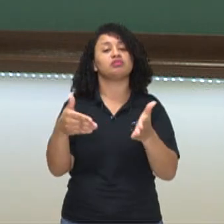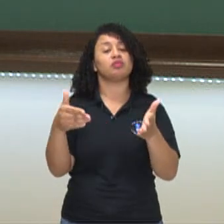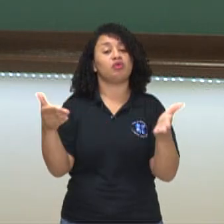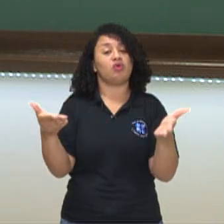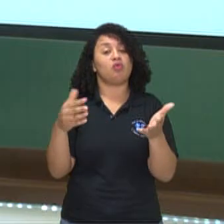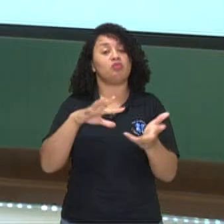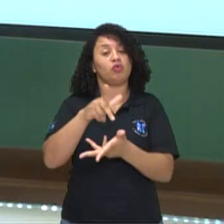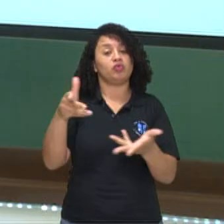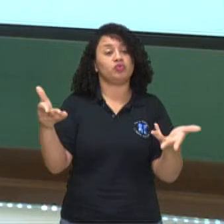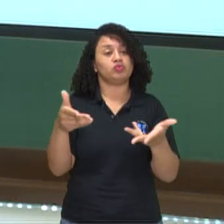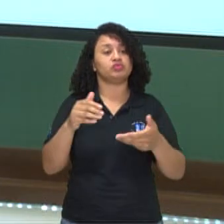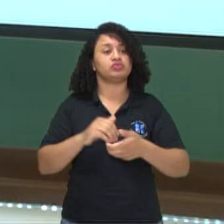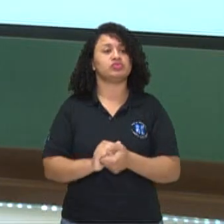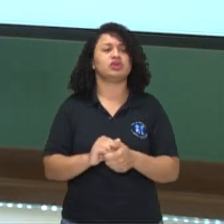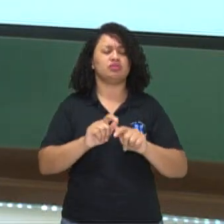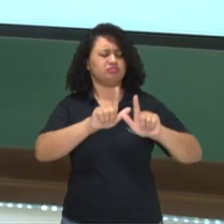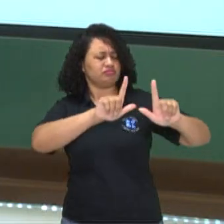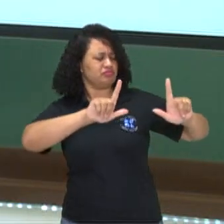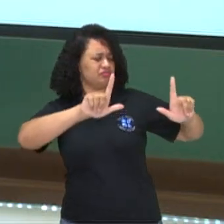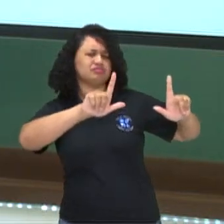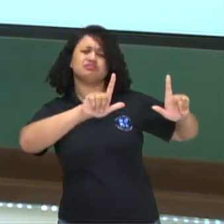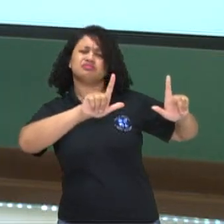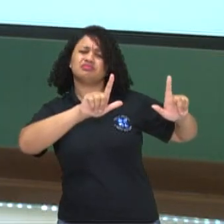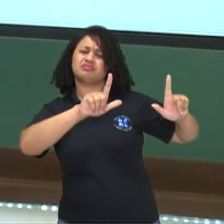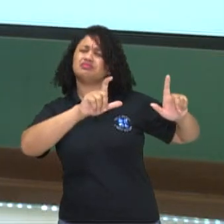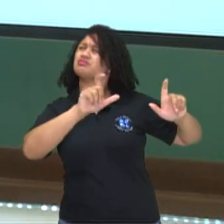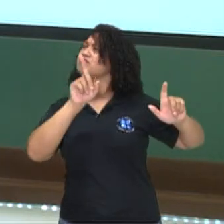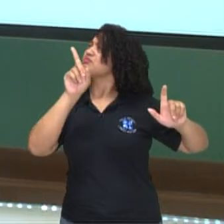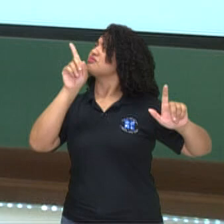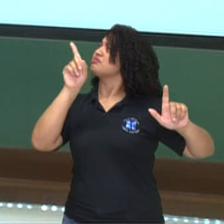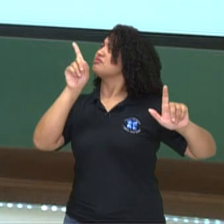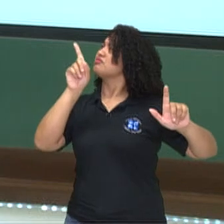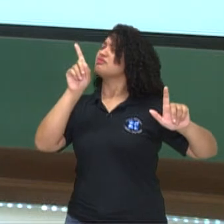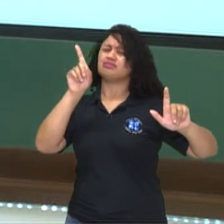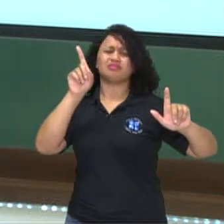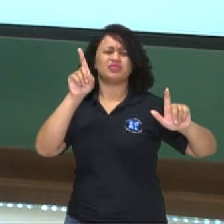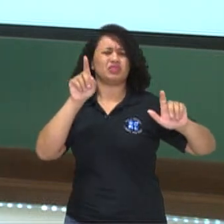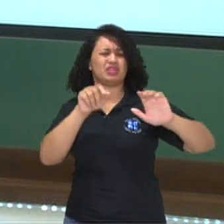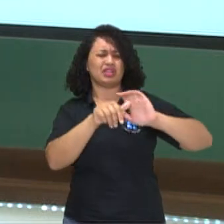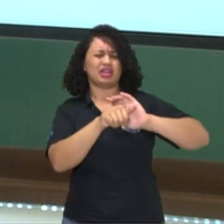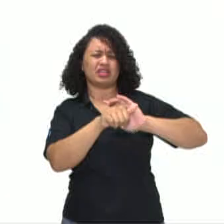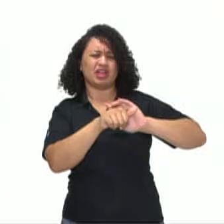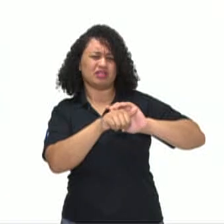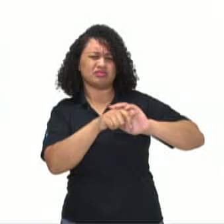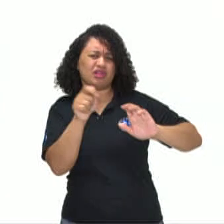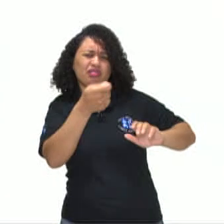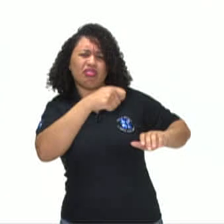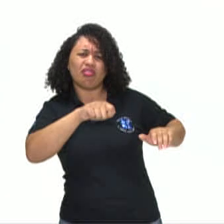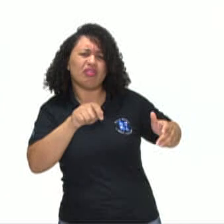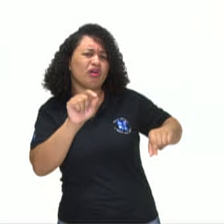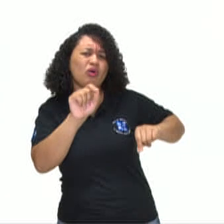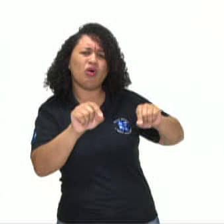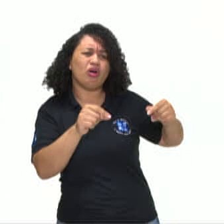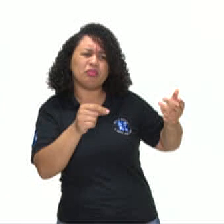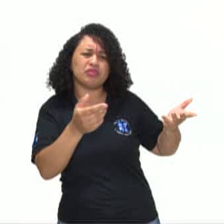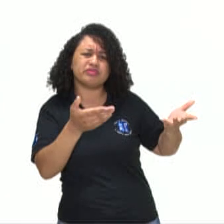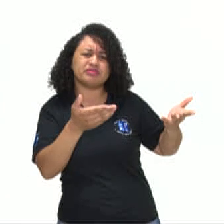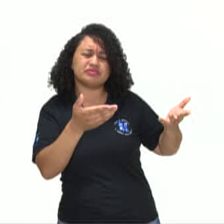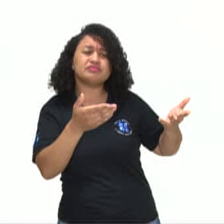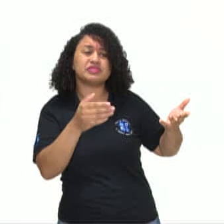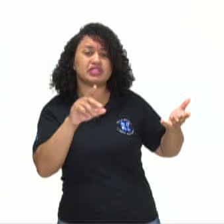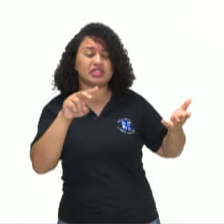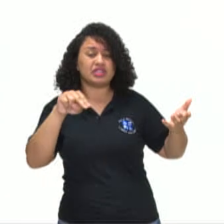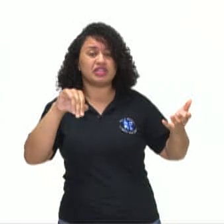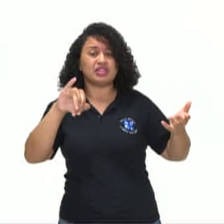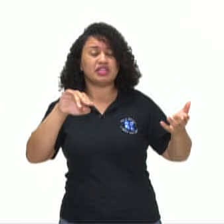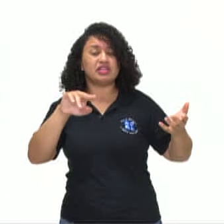você trouxe o quadro, uma foto das tartarugas ninja. Gente, as tartarugas ninjas aqui